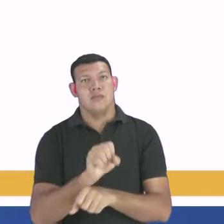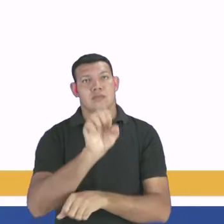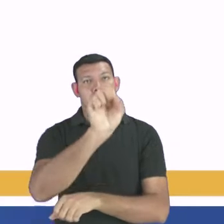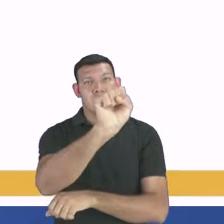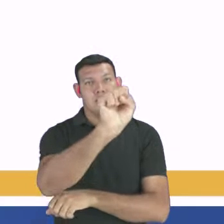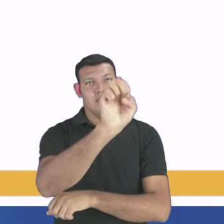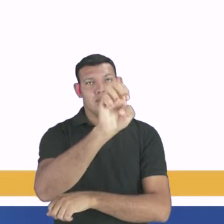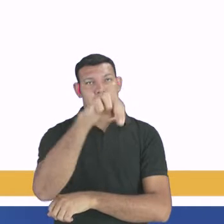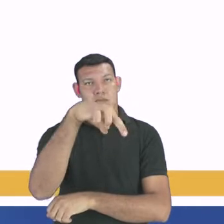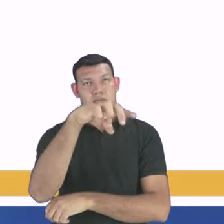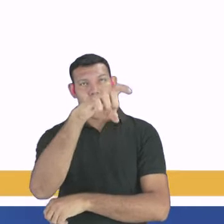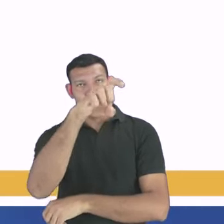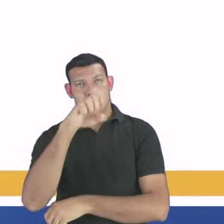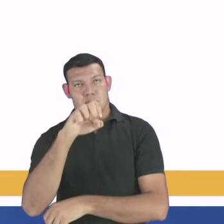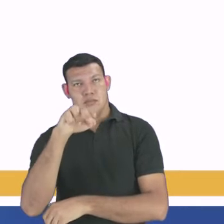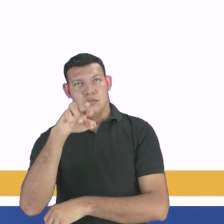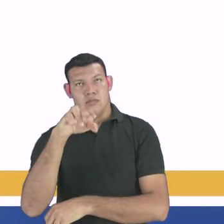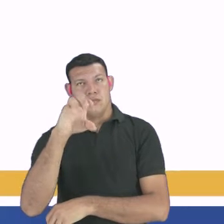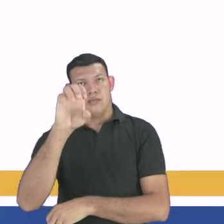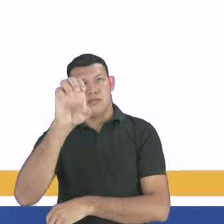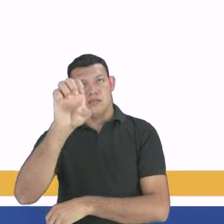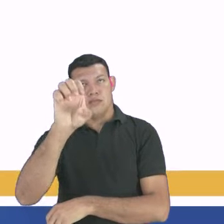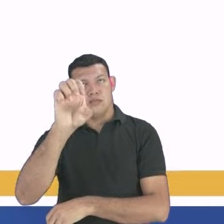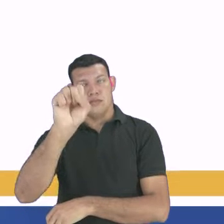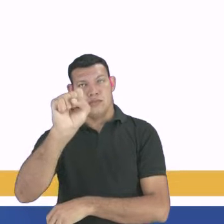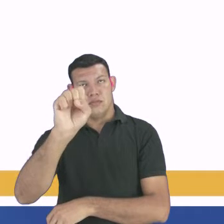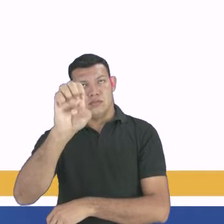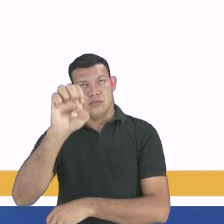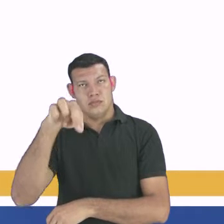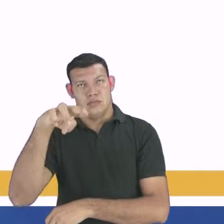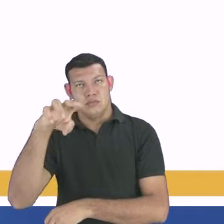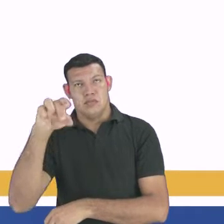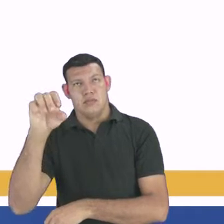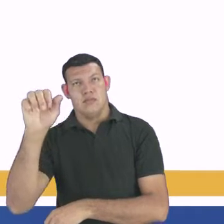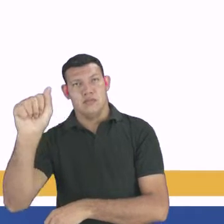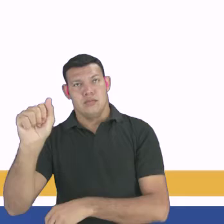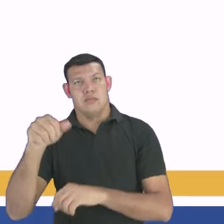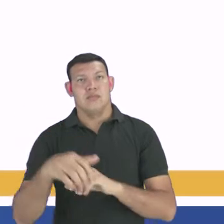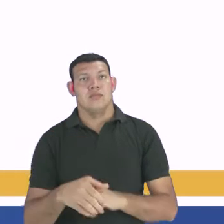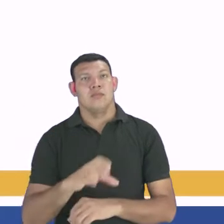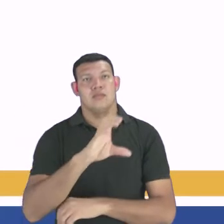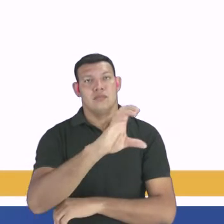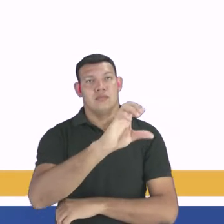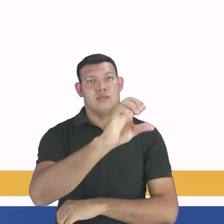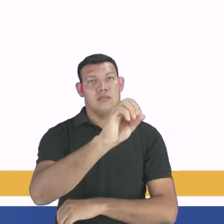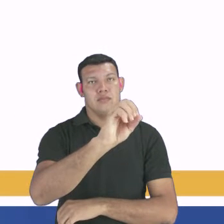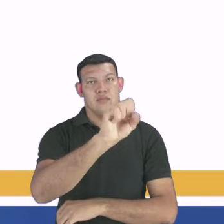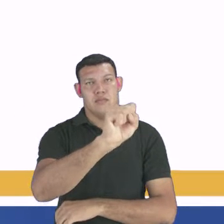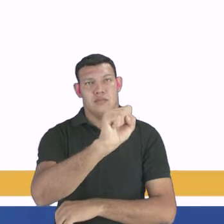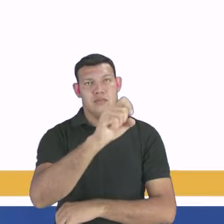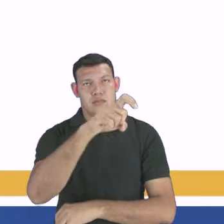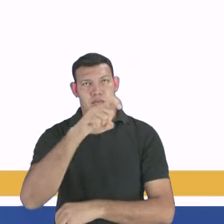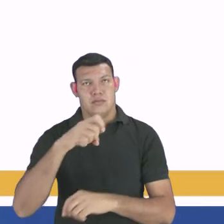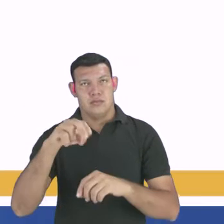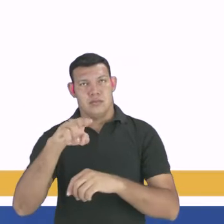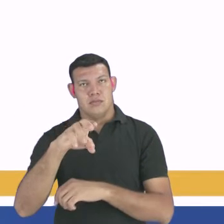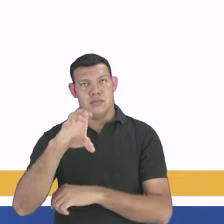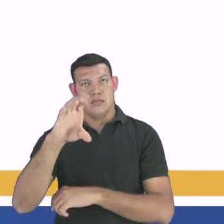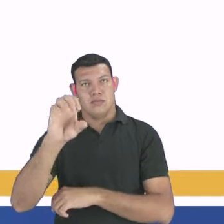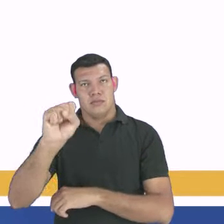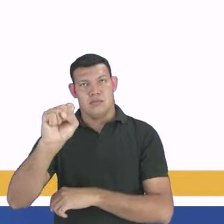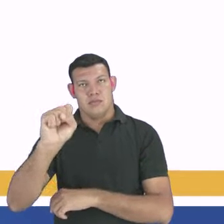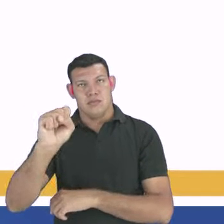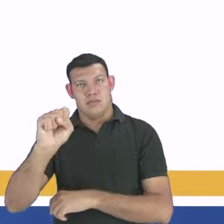seno de ar e o cosseno de x = cosseno de ar e o tangente de x igual à tangente